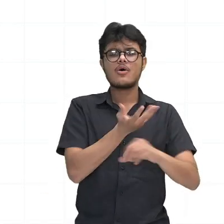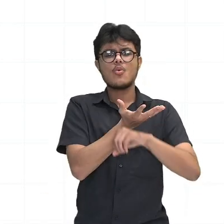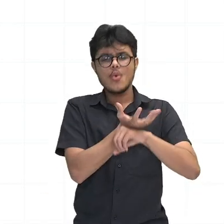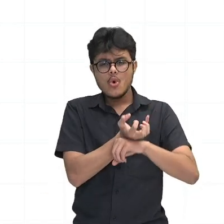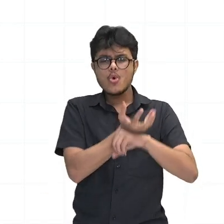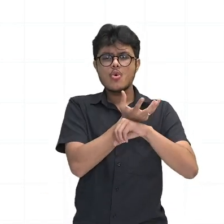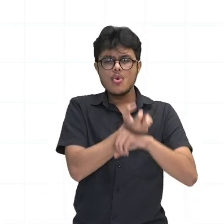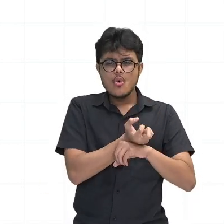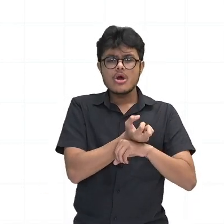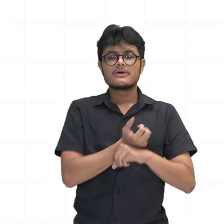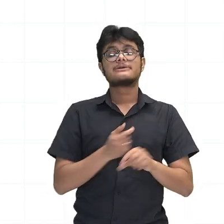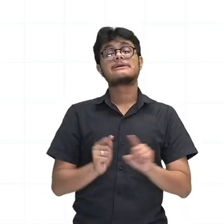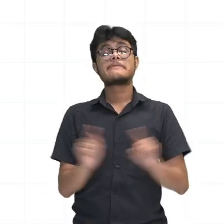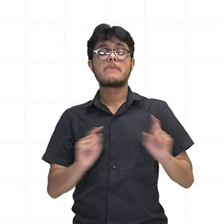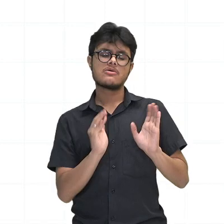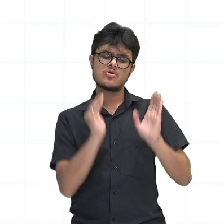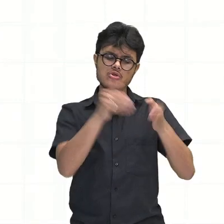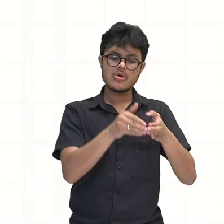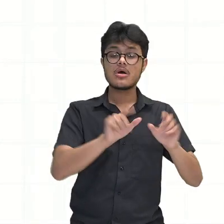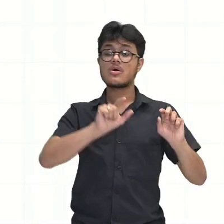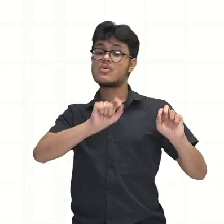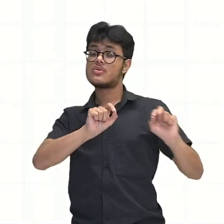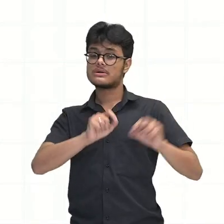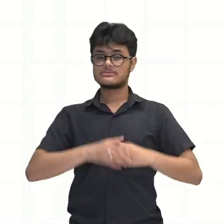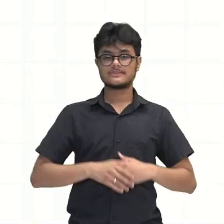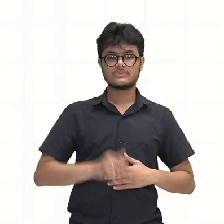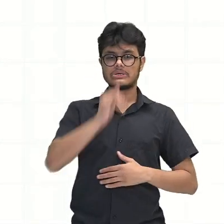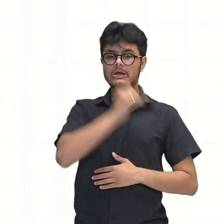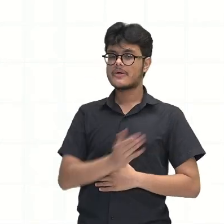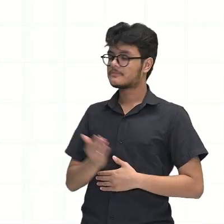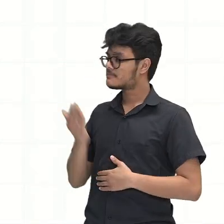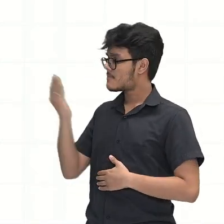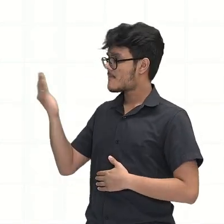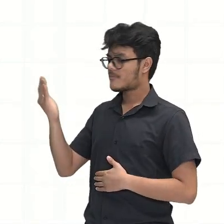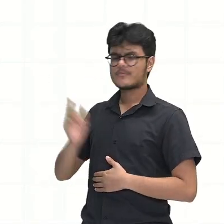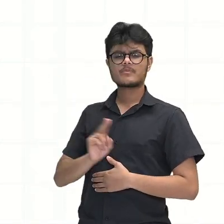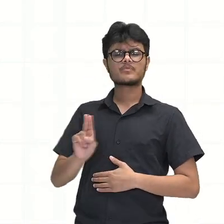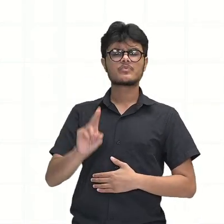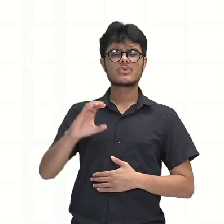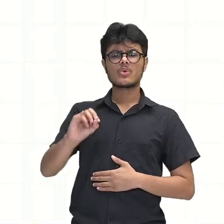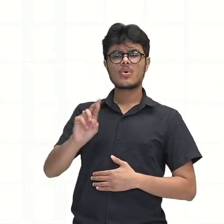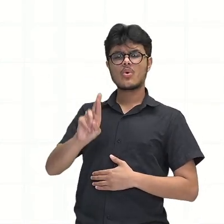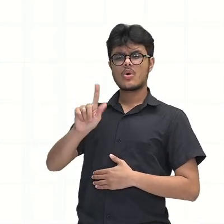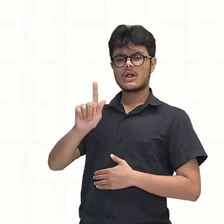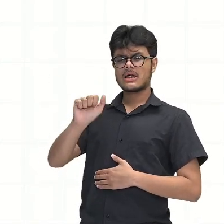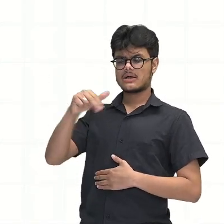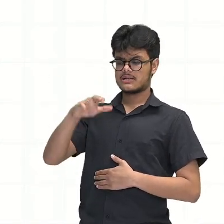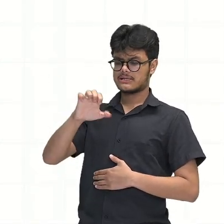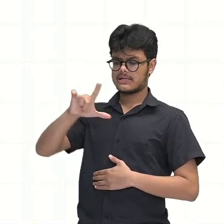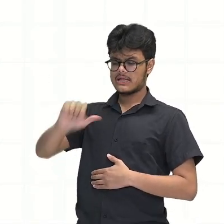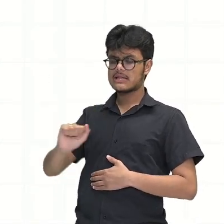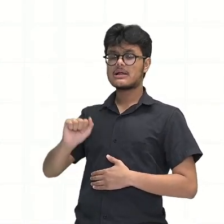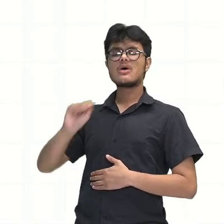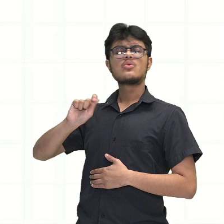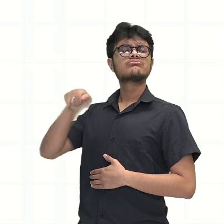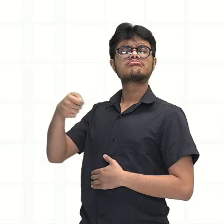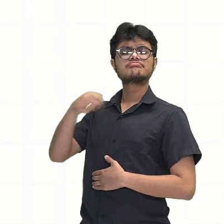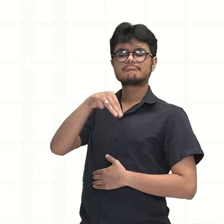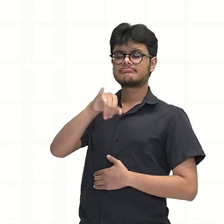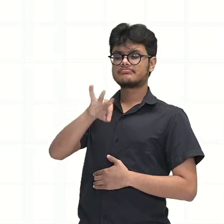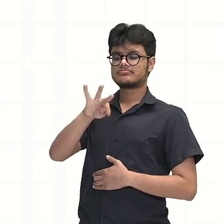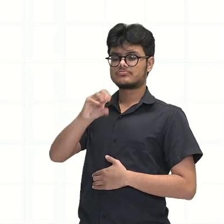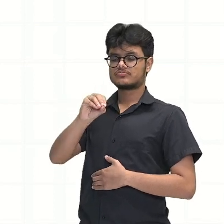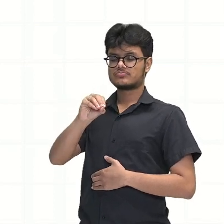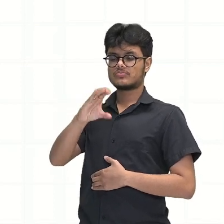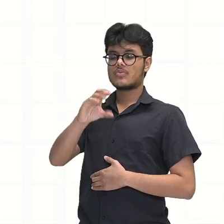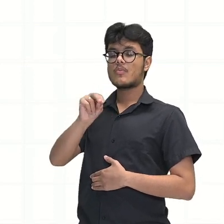células, mais especificamente, ó, nessa organela que nós chamamos de mitocôndrias. Então,